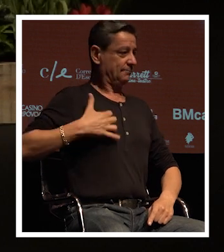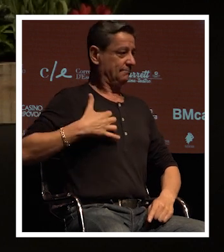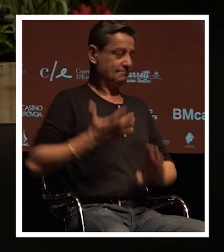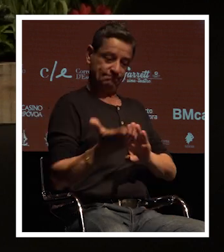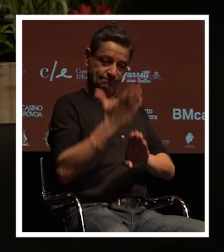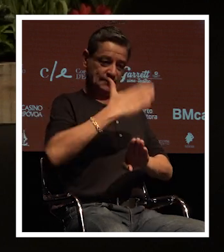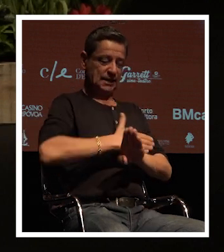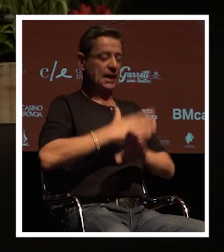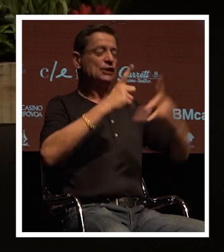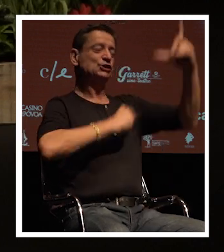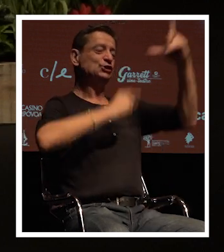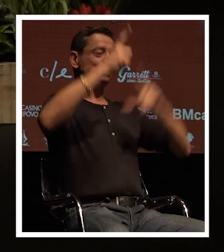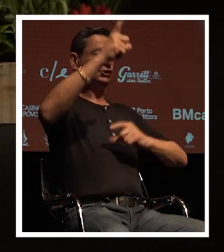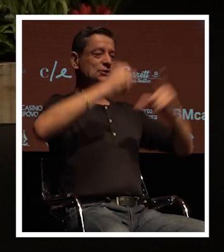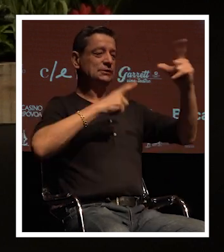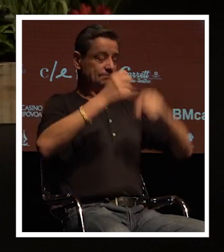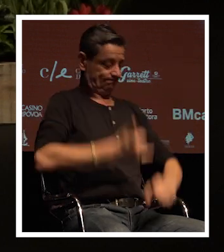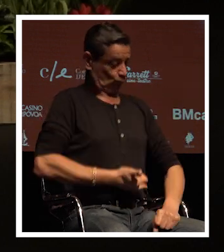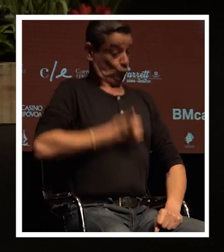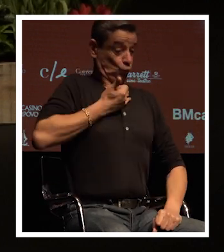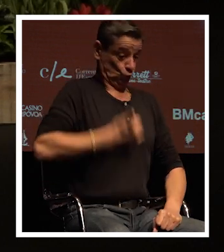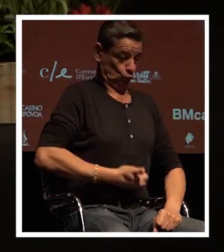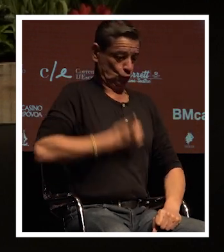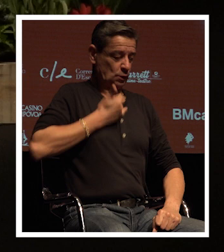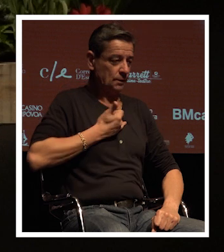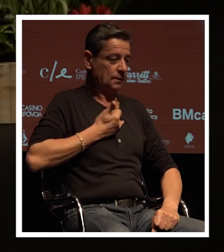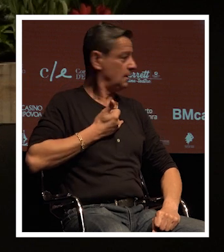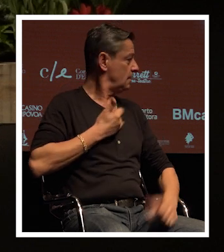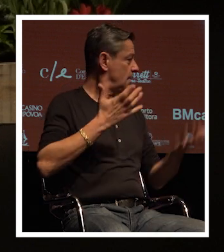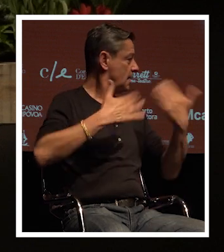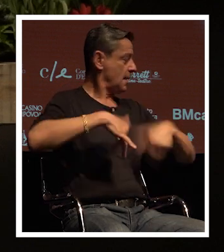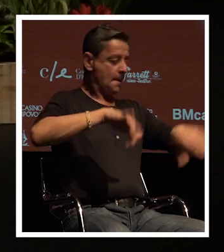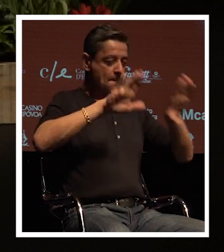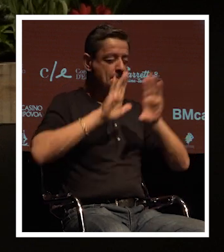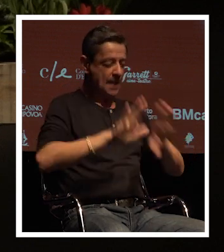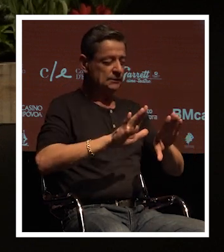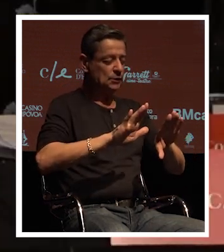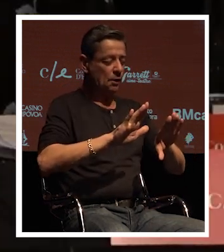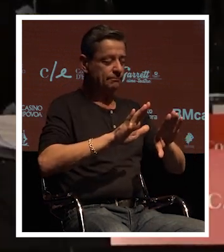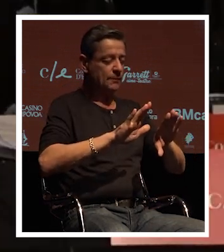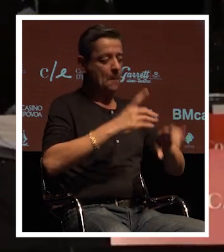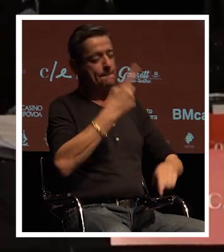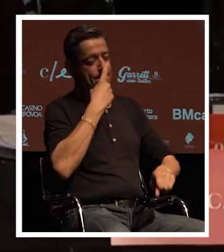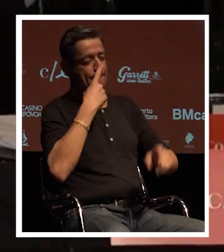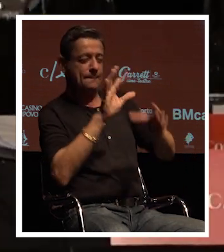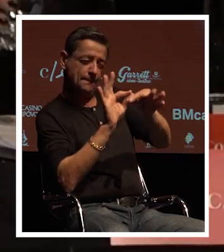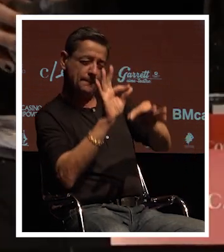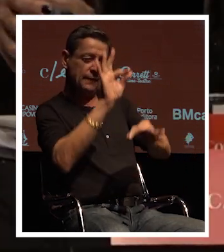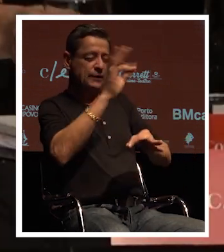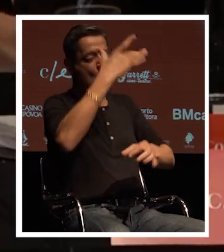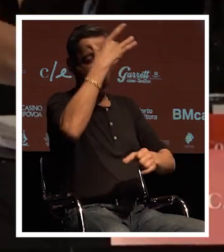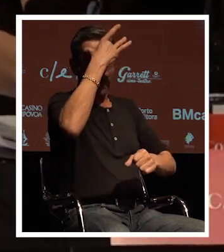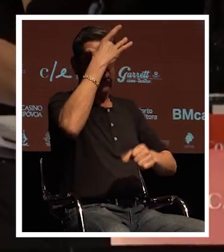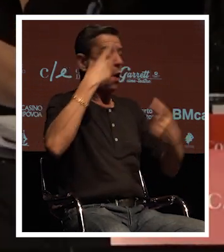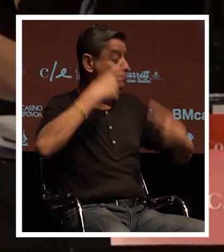entre as estrelas assustem sou tudo menos um bicho de palco priro não exprimir opiniões